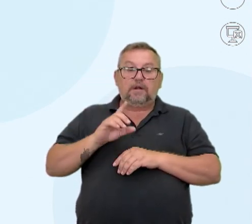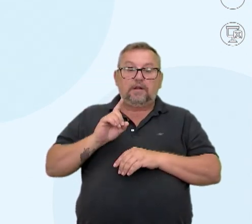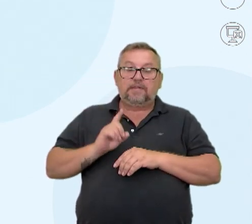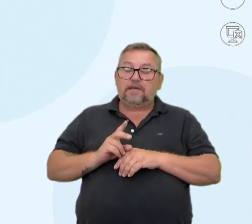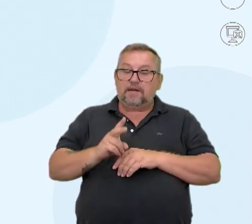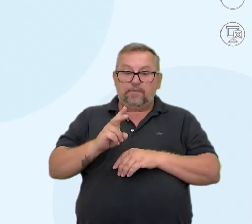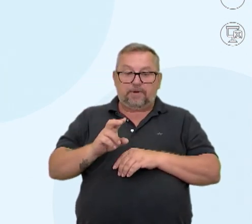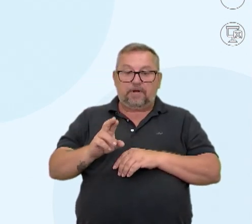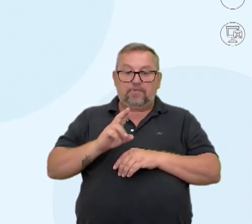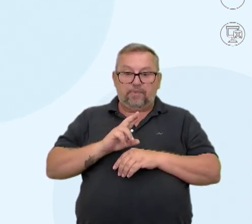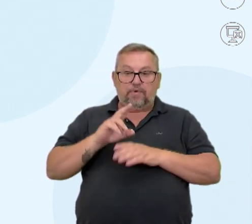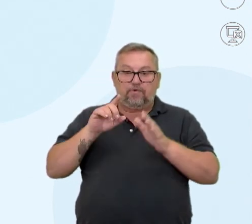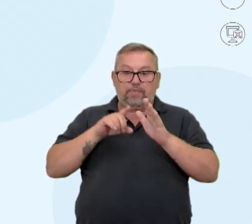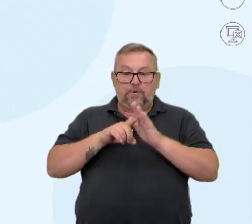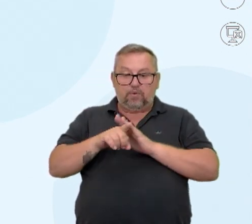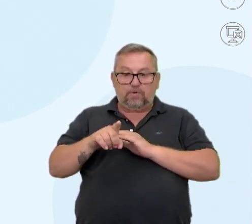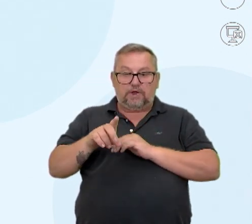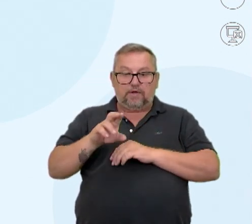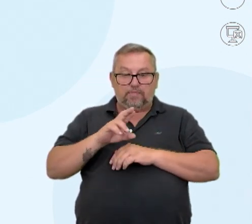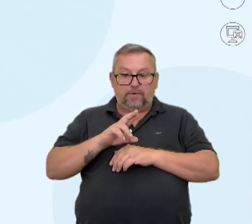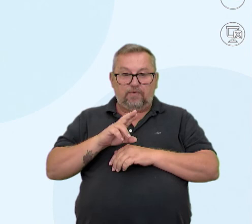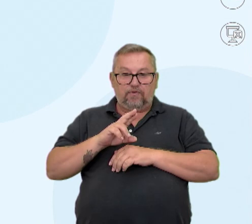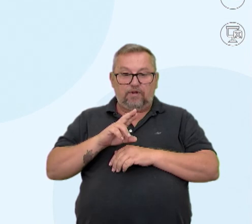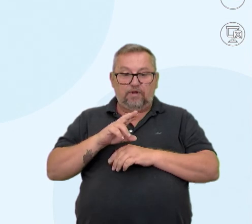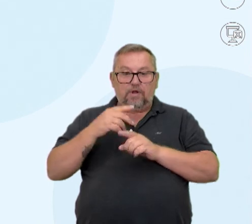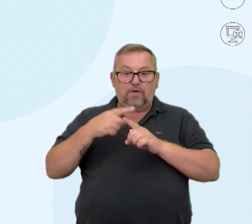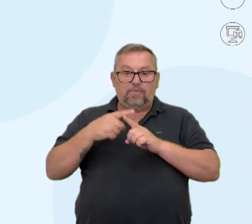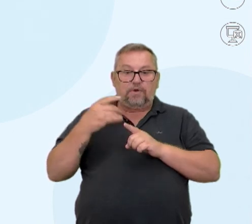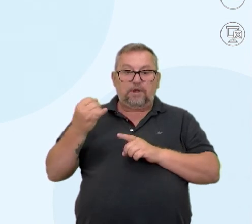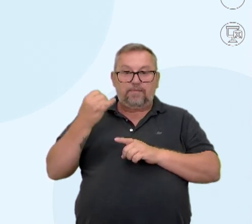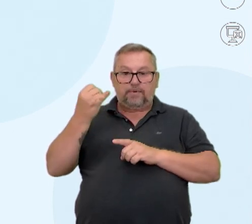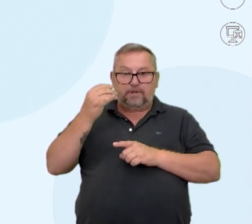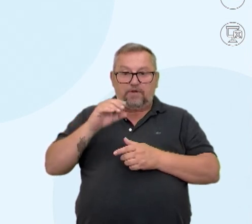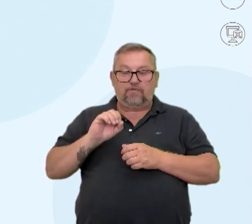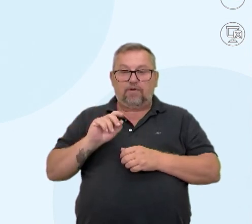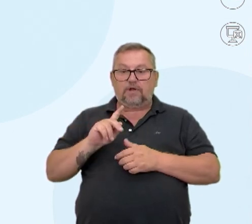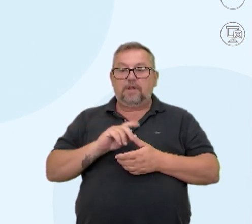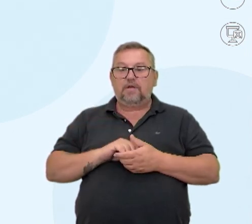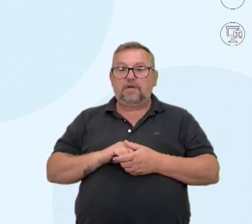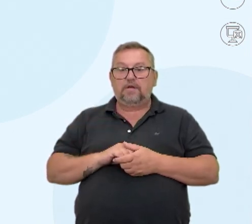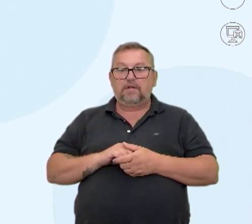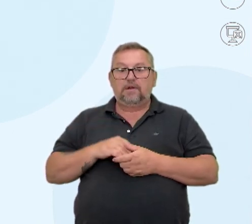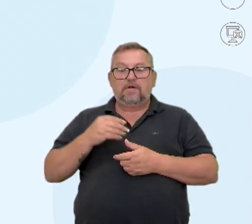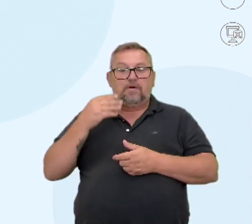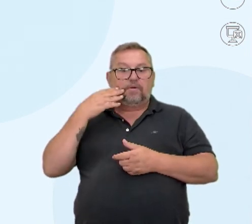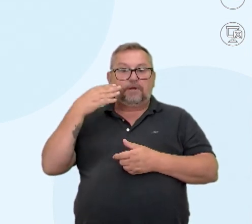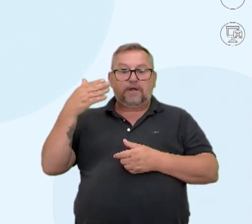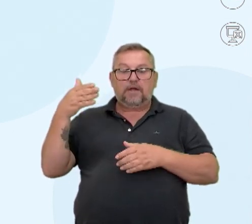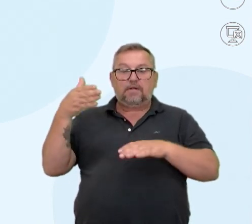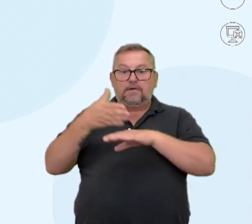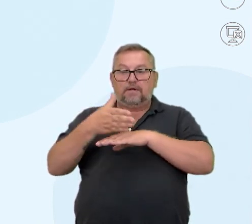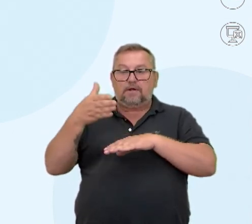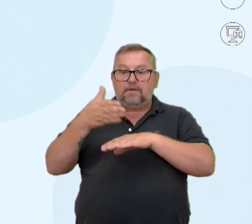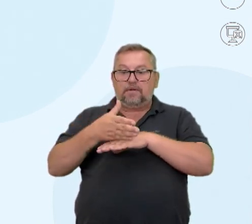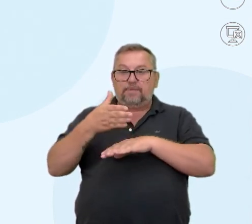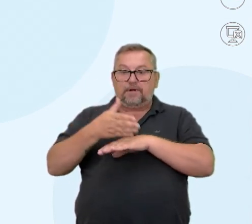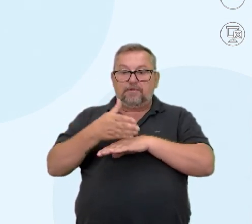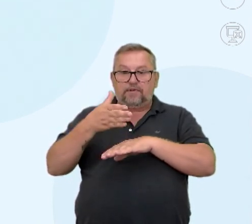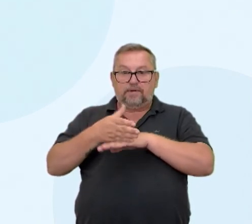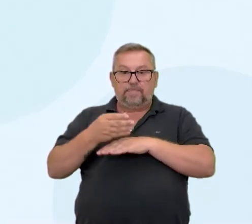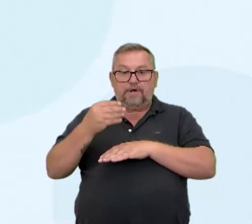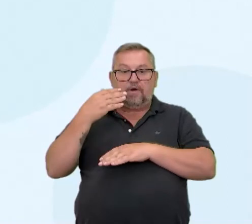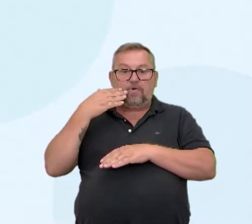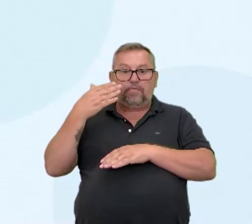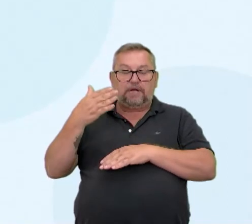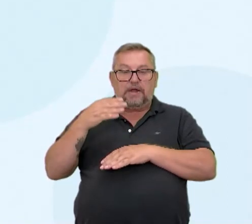sempre as questões que forem levantadas aí pelo seu professor, tá ok? Agradecemos muito, muito a participação de todos e